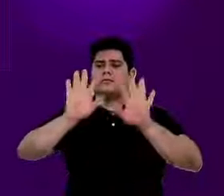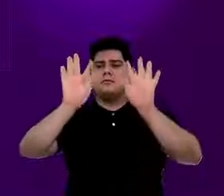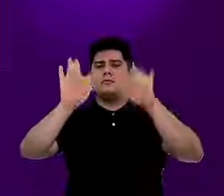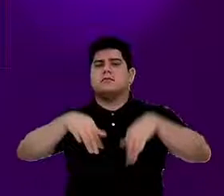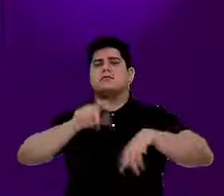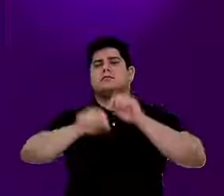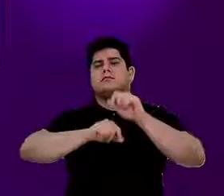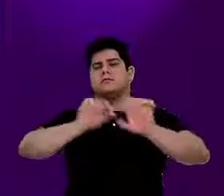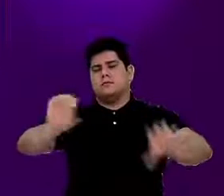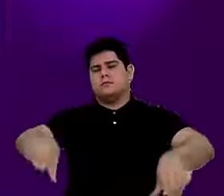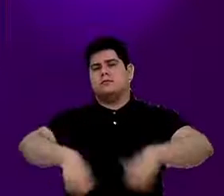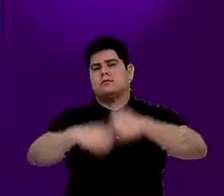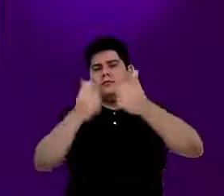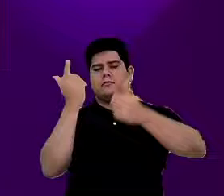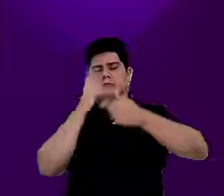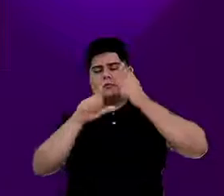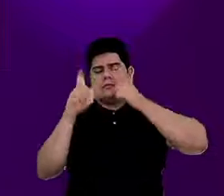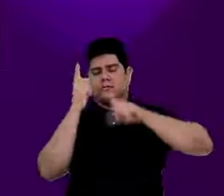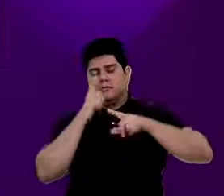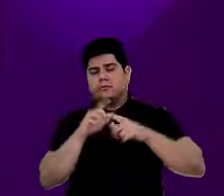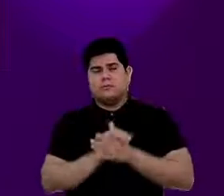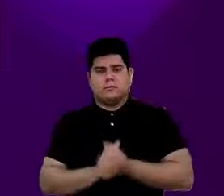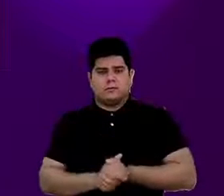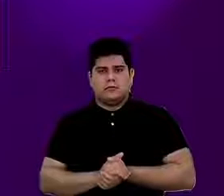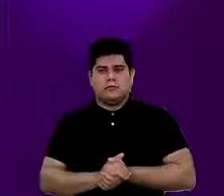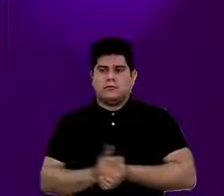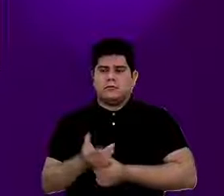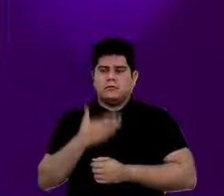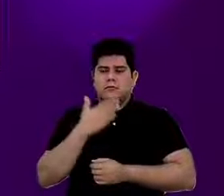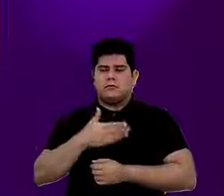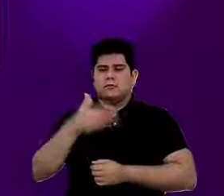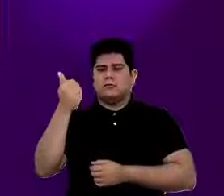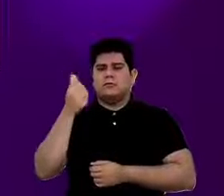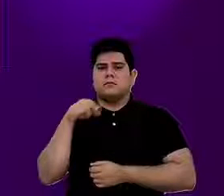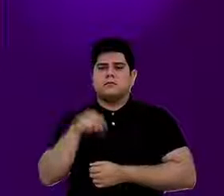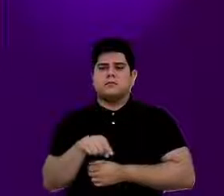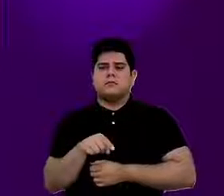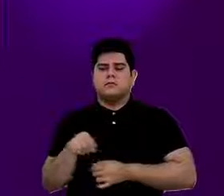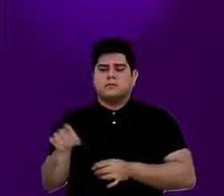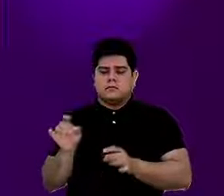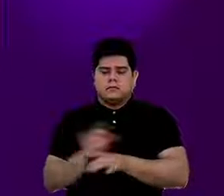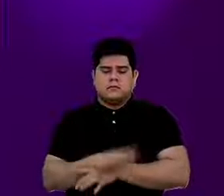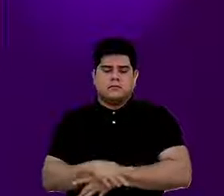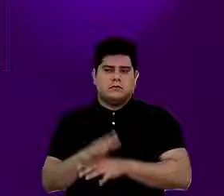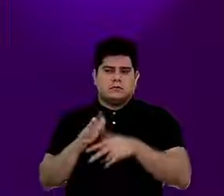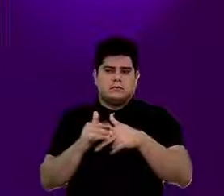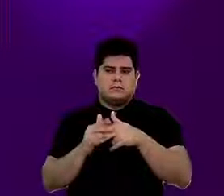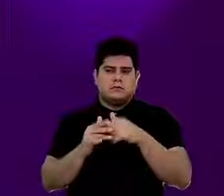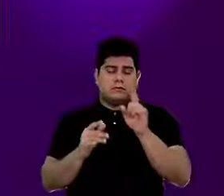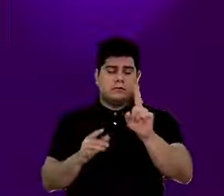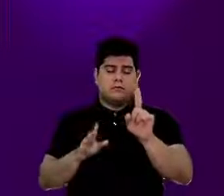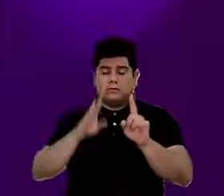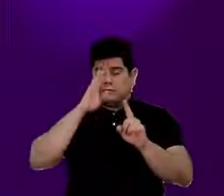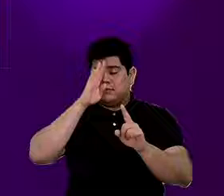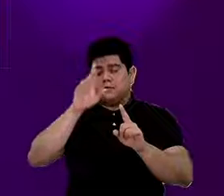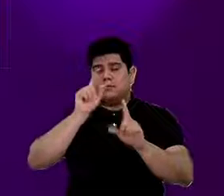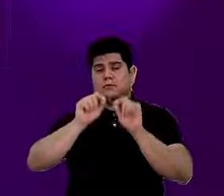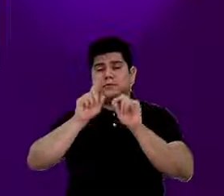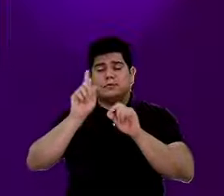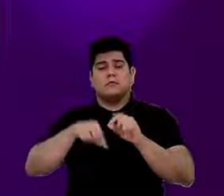resulta em melhores resultados, resulta em melhores desfechos para os nossos pacientes. Um ponto fundamental é